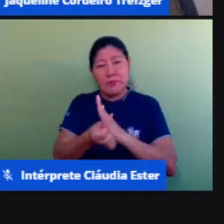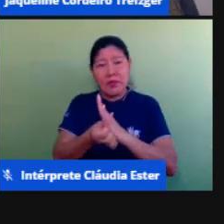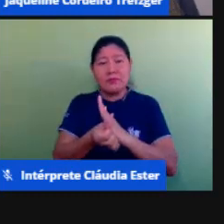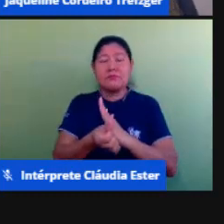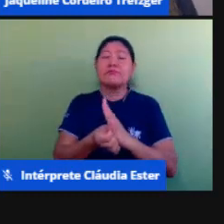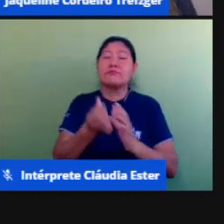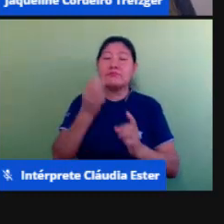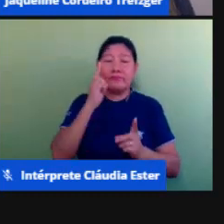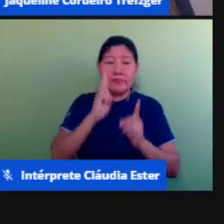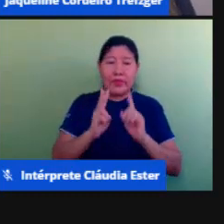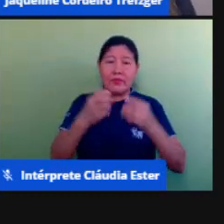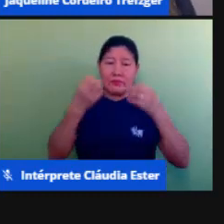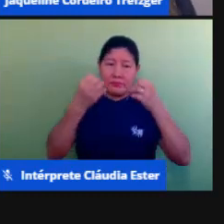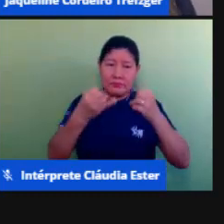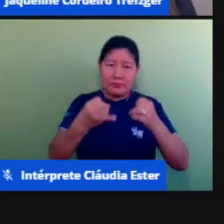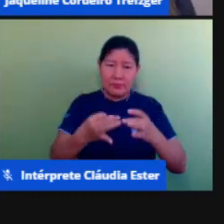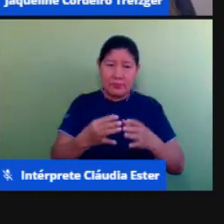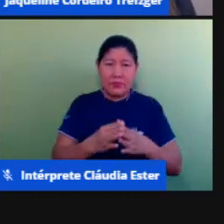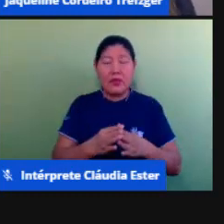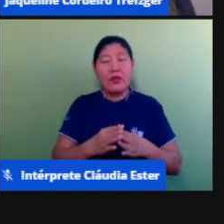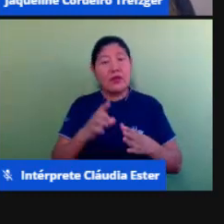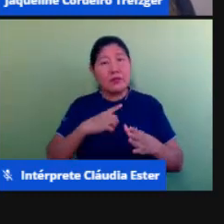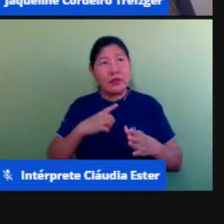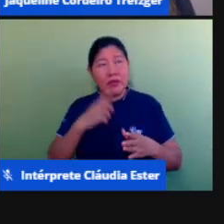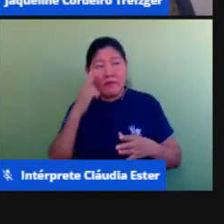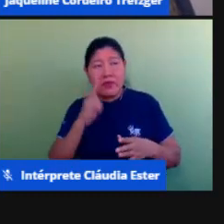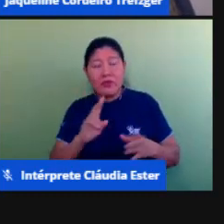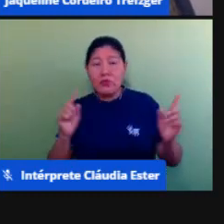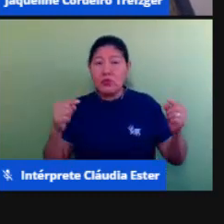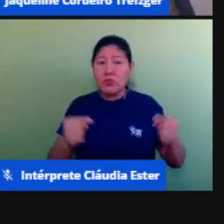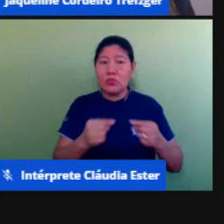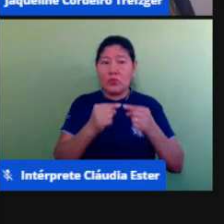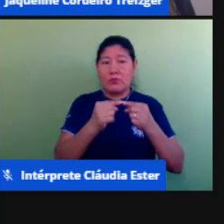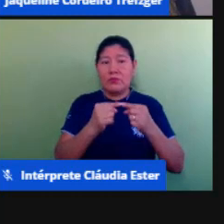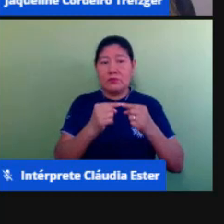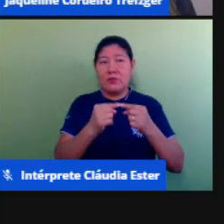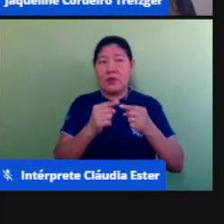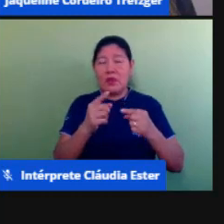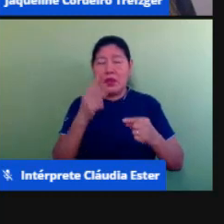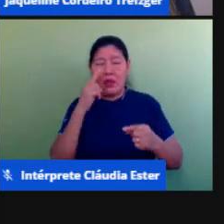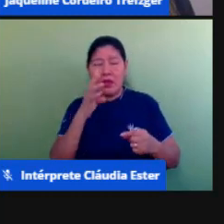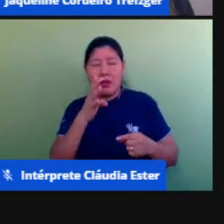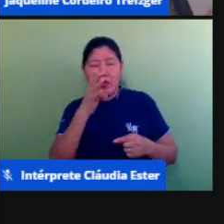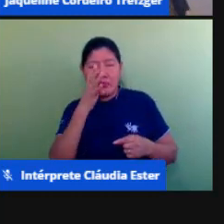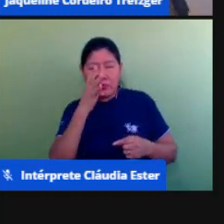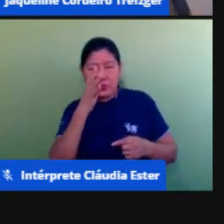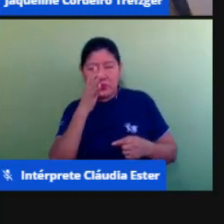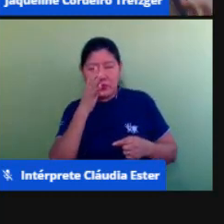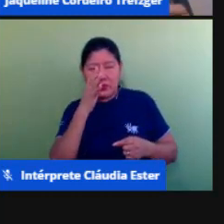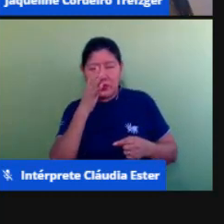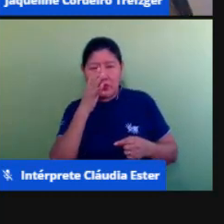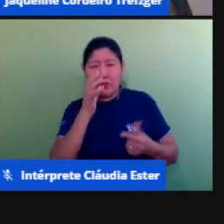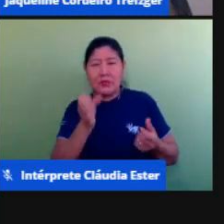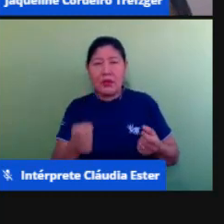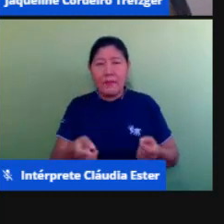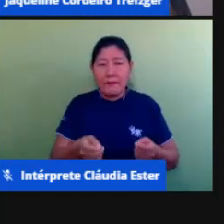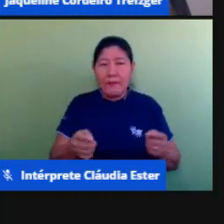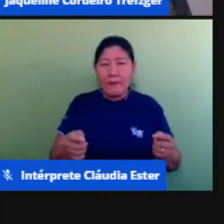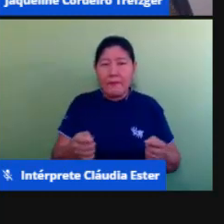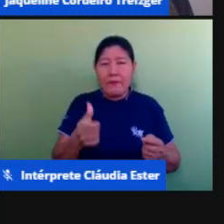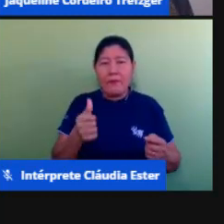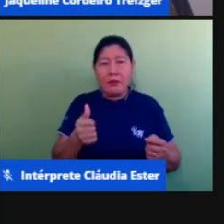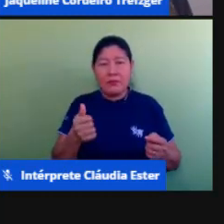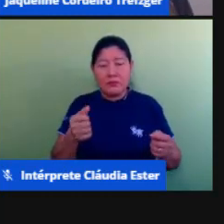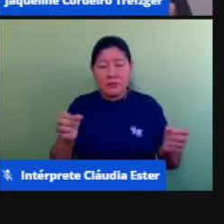fazendo esse adendo aqui, de acordo com os níveis de aproveitamento e a sua progressão de um ano escolar